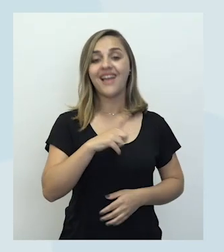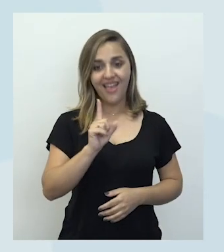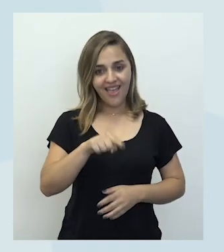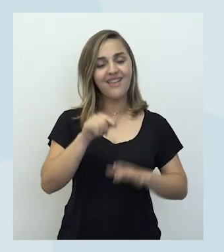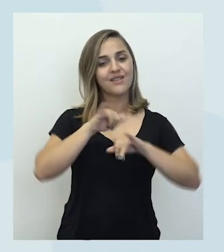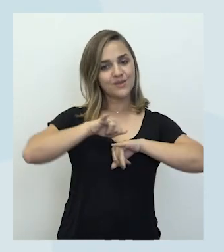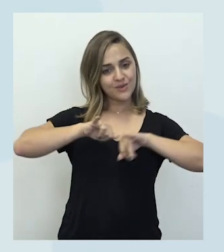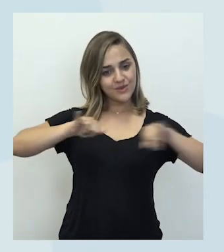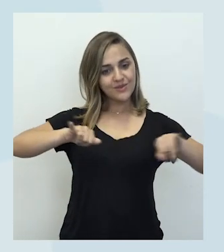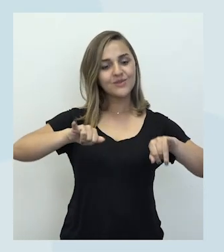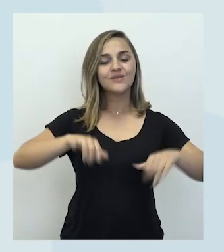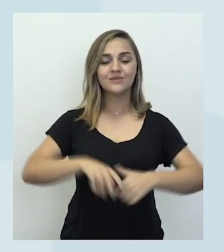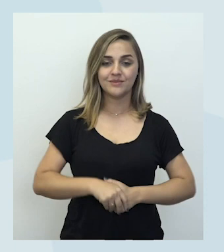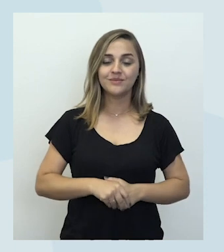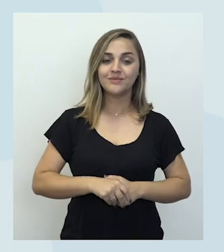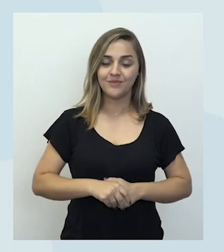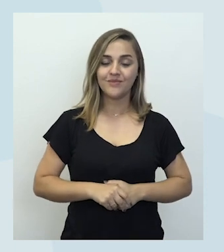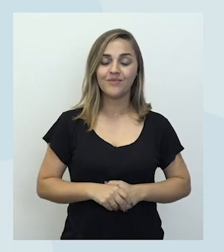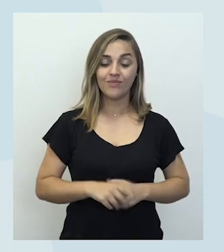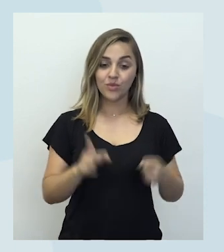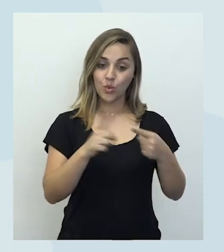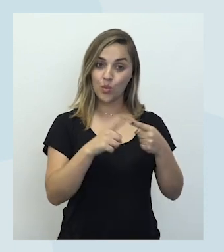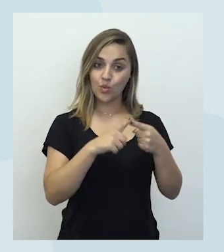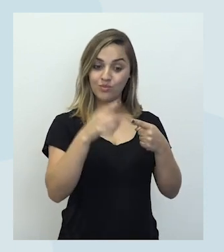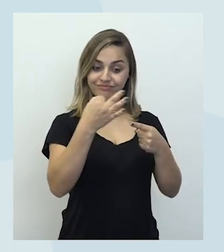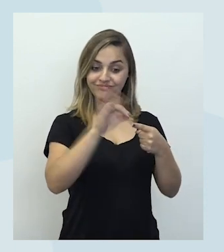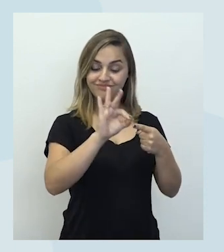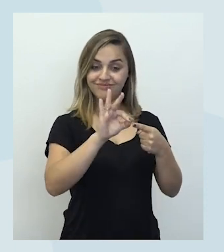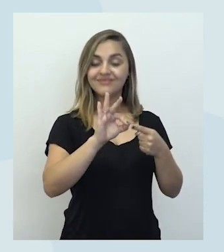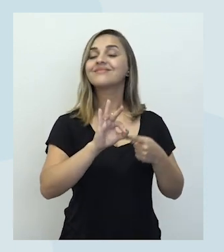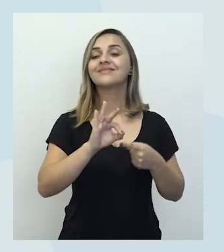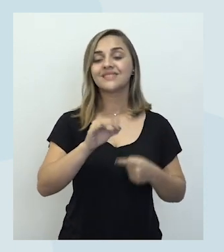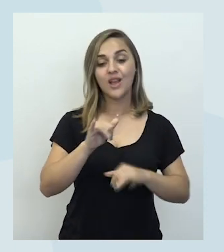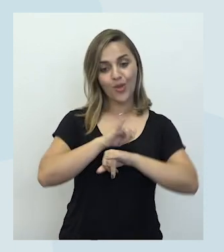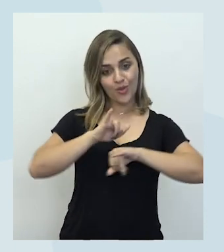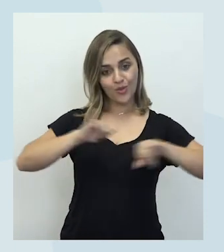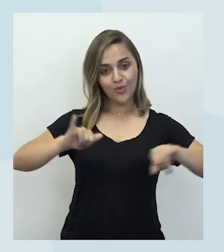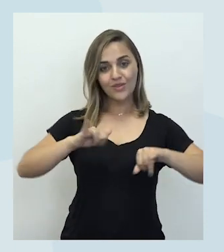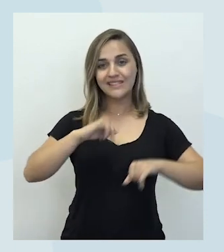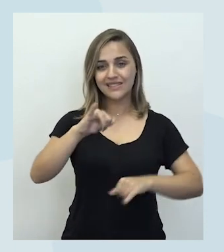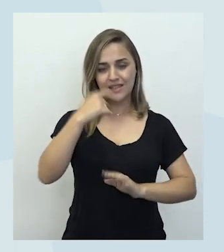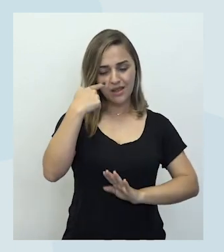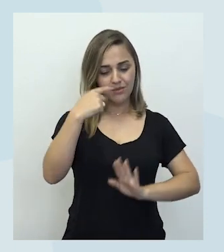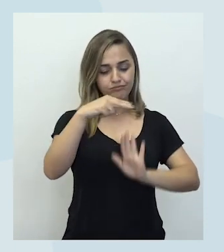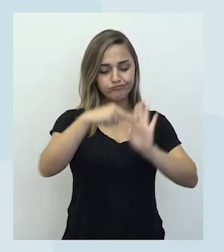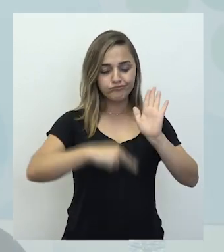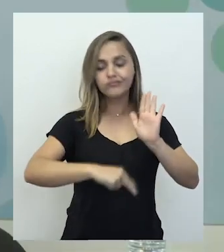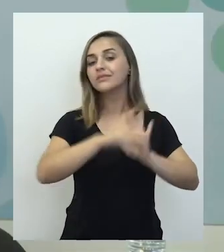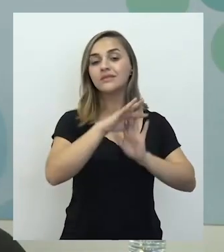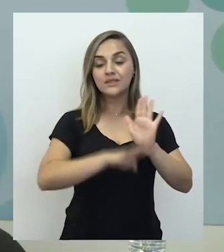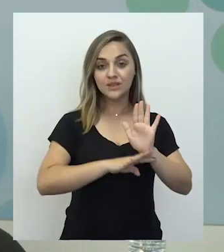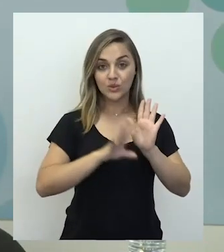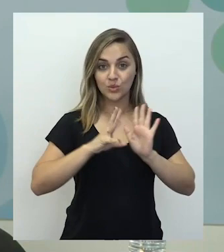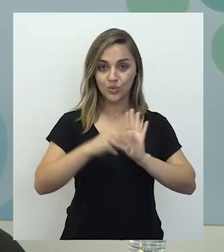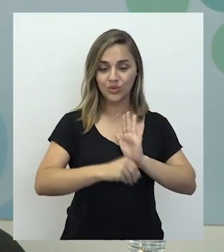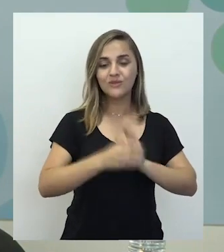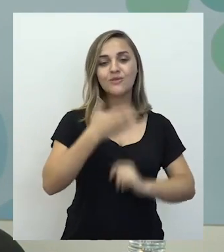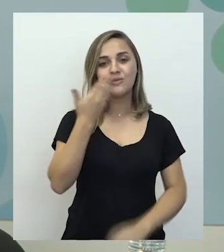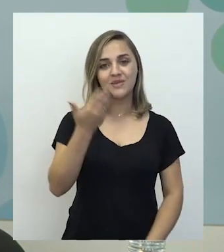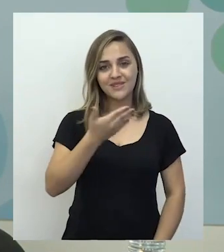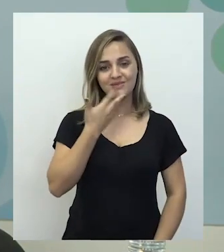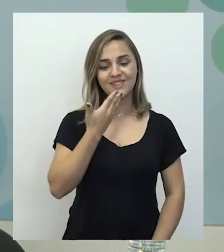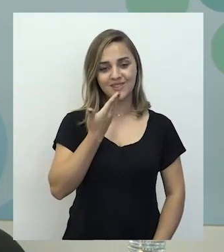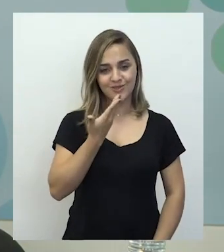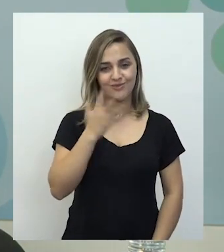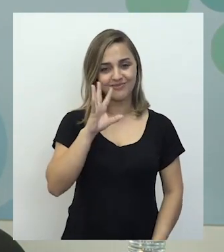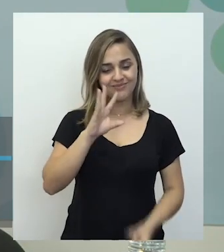nós temos aí, porque eu li também o texto inteiro, talvez se eu tivesse colocado só o comecinho já perguntado, né? Mas eu já li inteiro, então ficou até mais fácil para